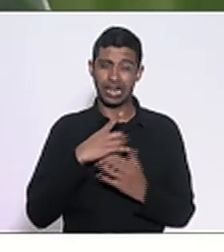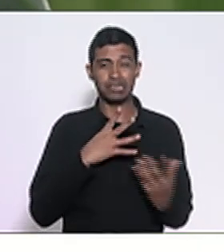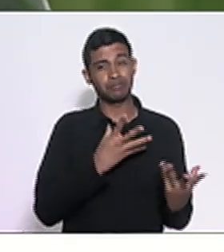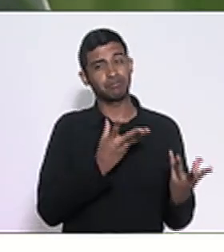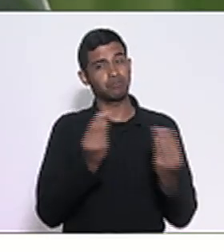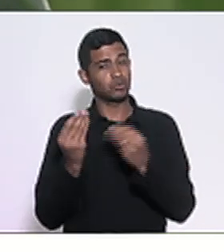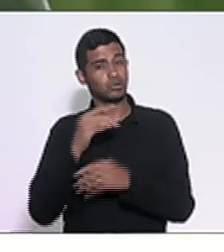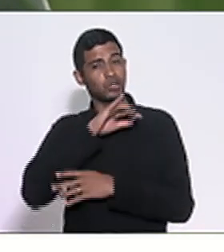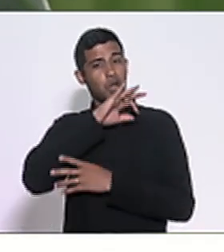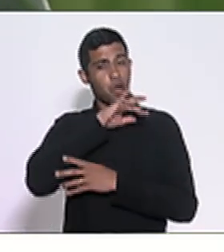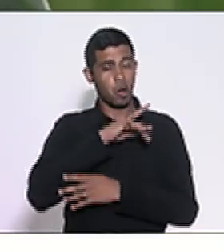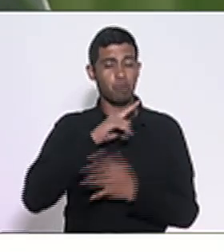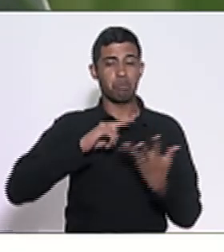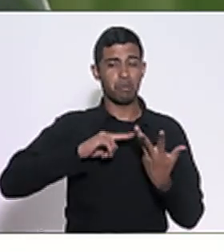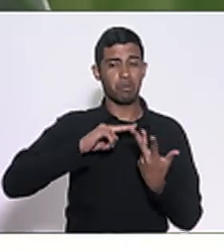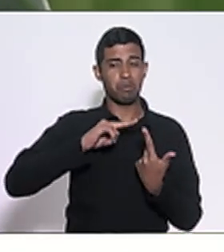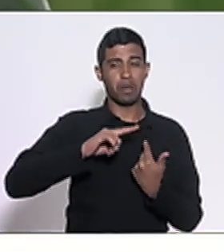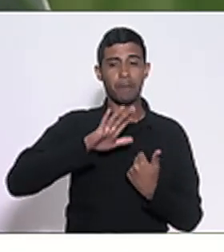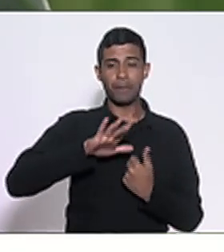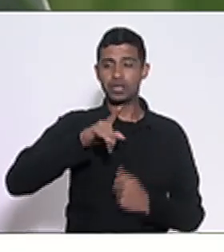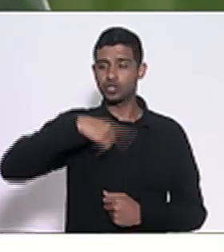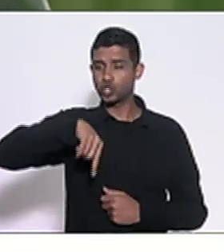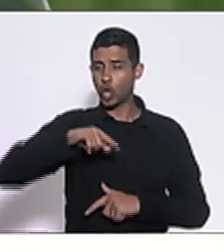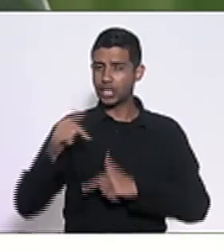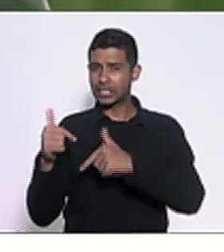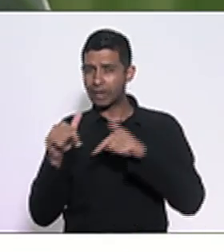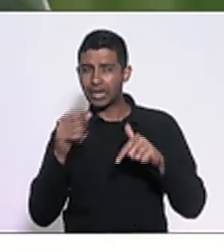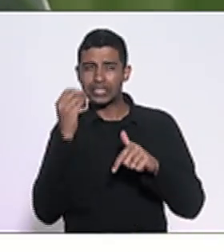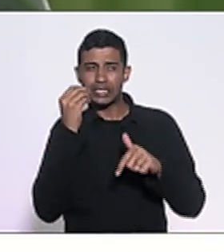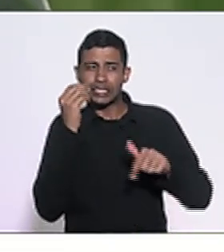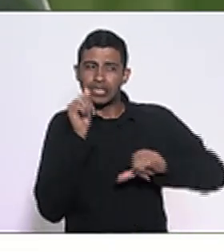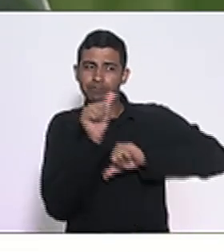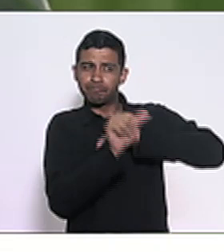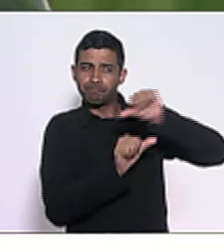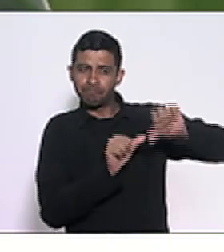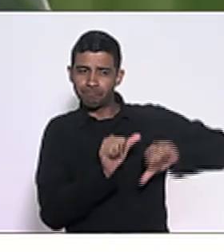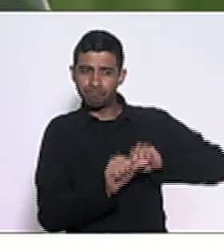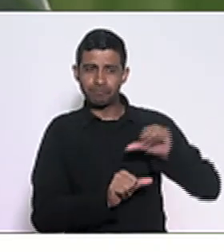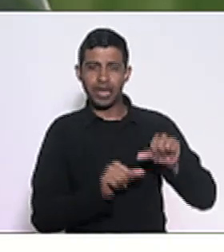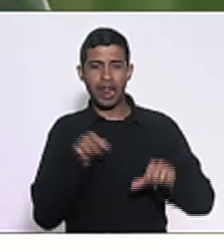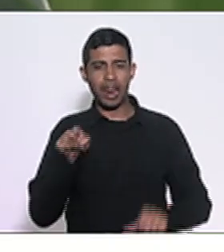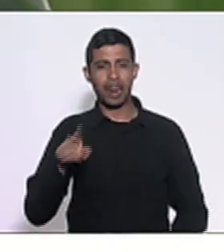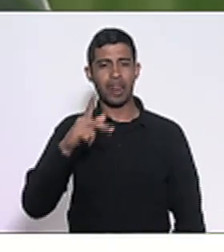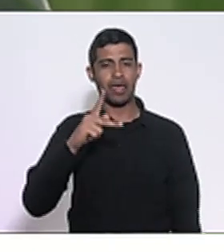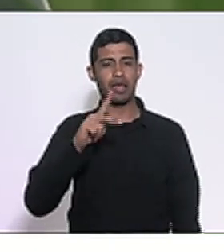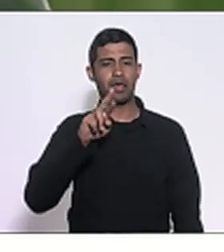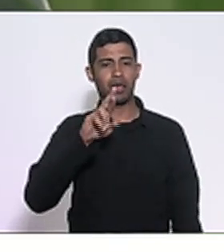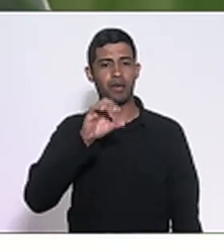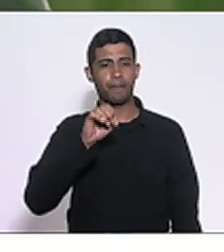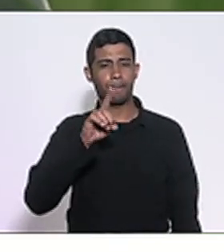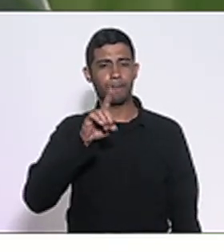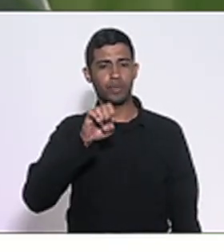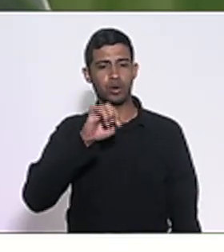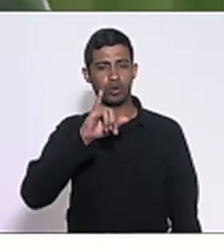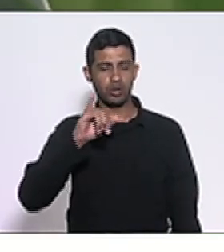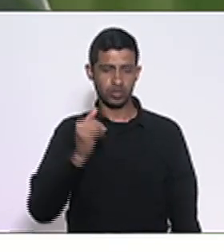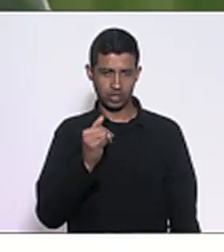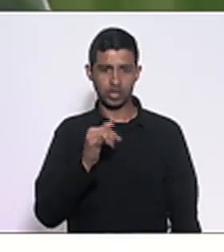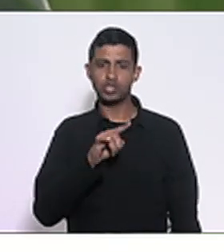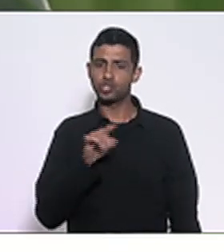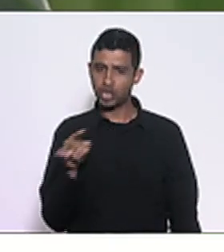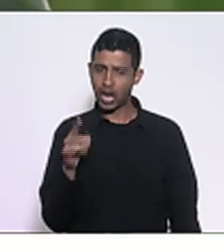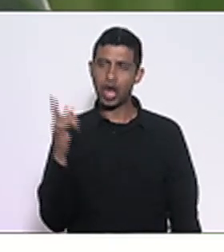estamos trabalhando muito para revertê-la. Então, assim, o Proderj ainda atende ao que lá